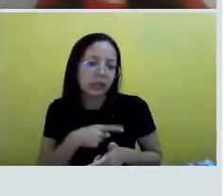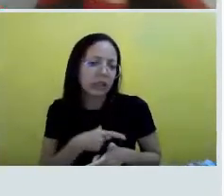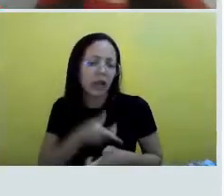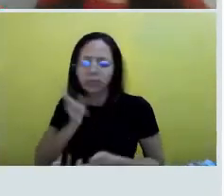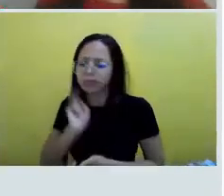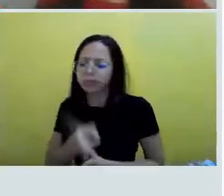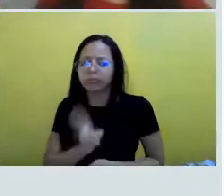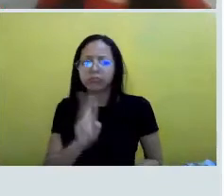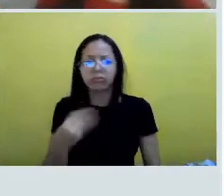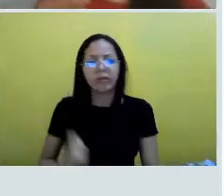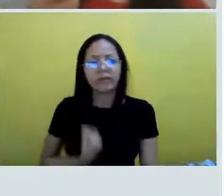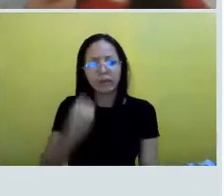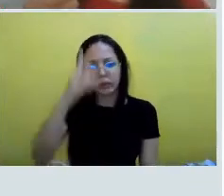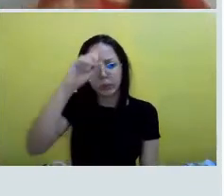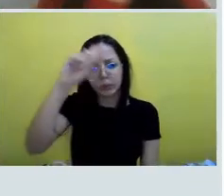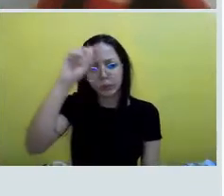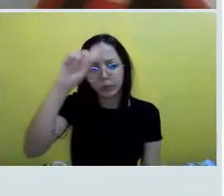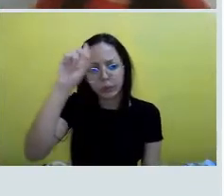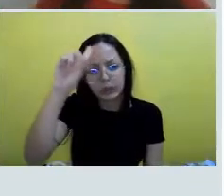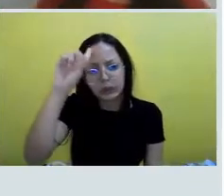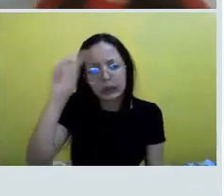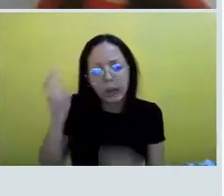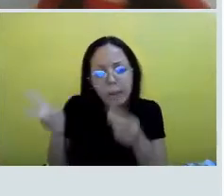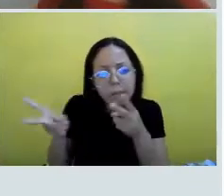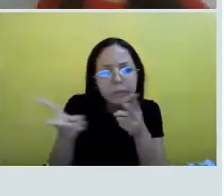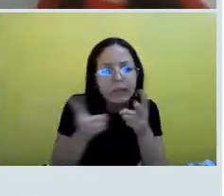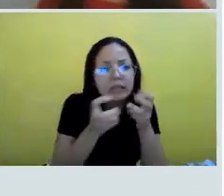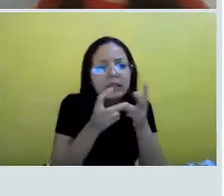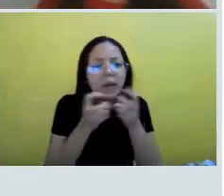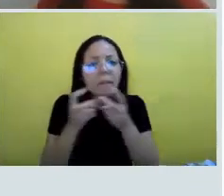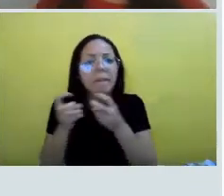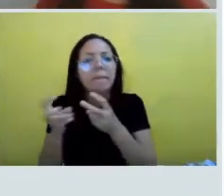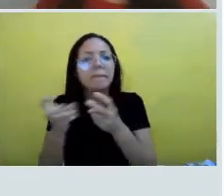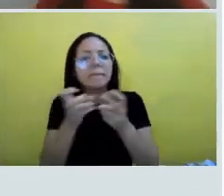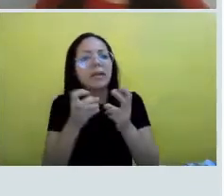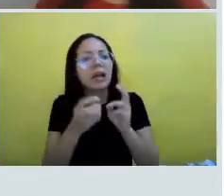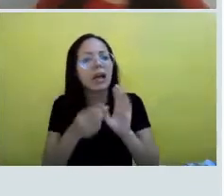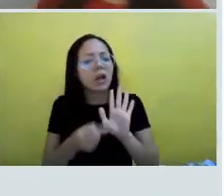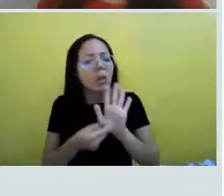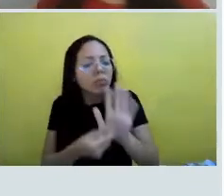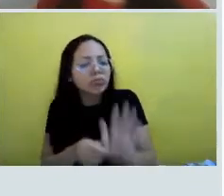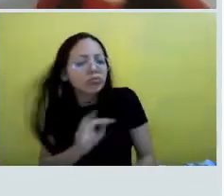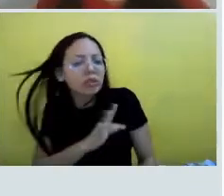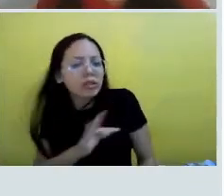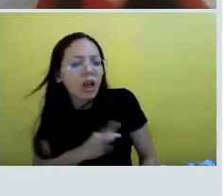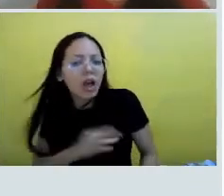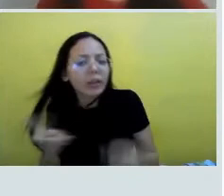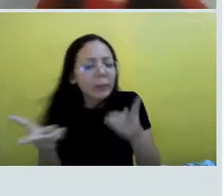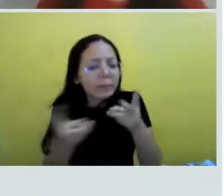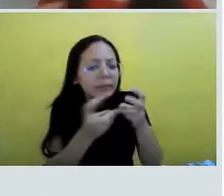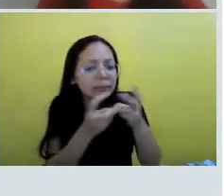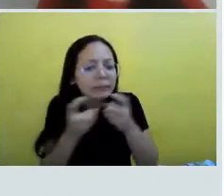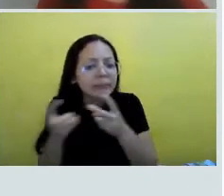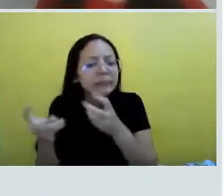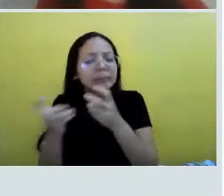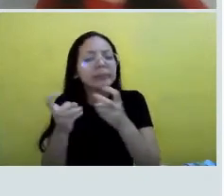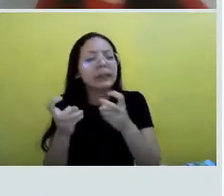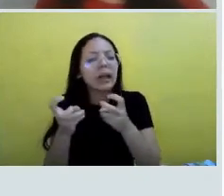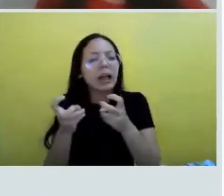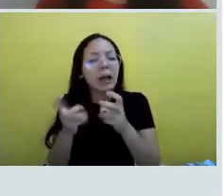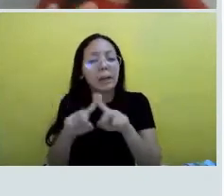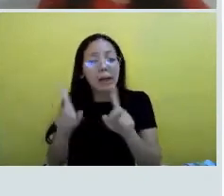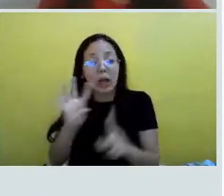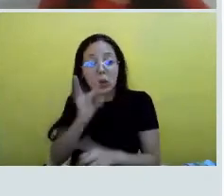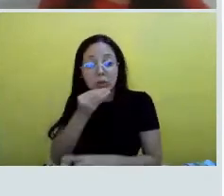cotidiano dela, que foi observando, né, trazendo essa técnica de observação, sem ter esse conhecimento